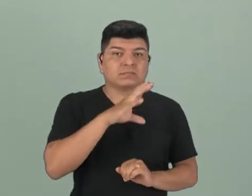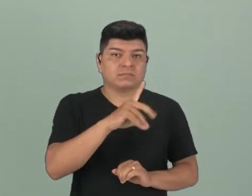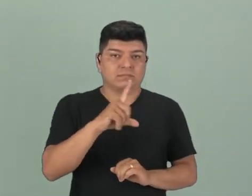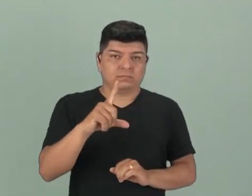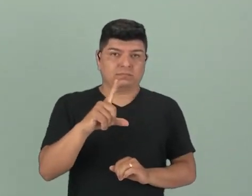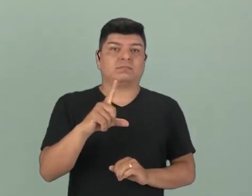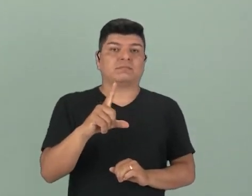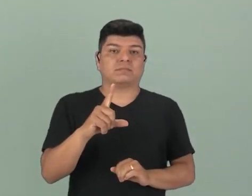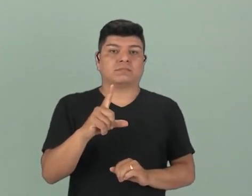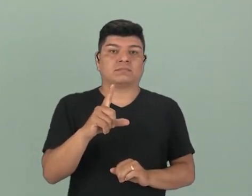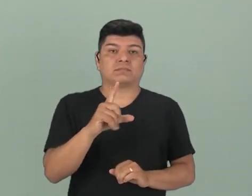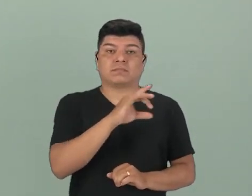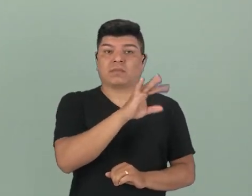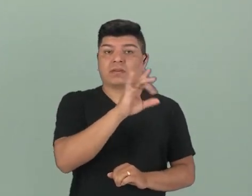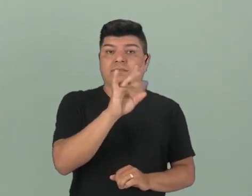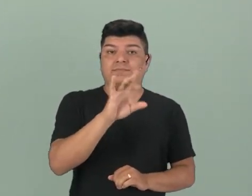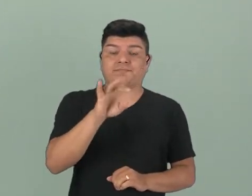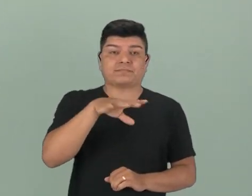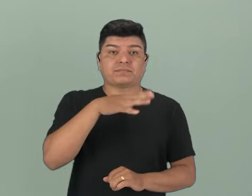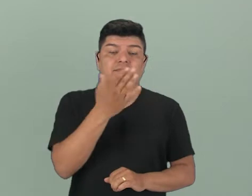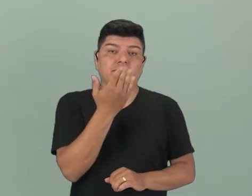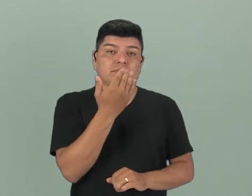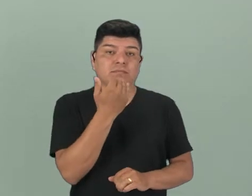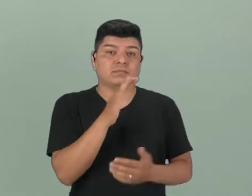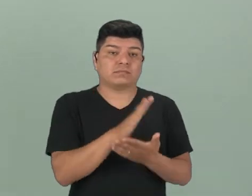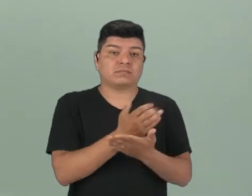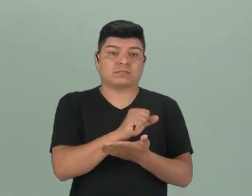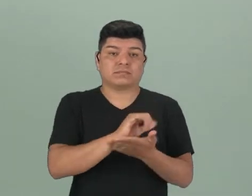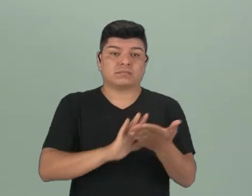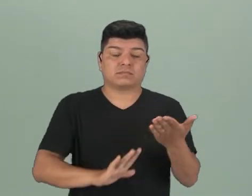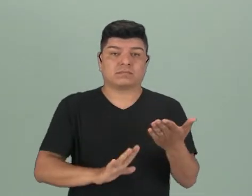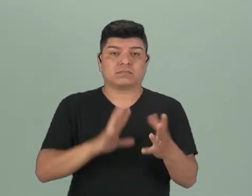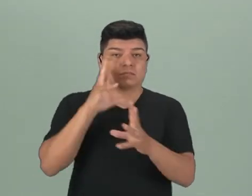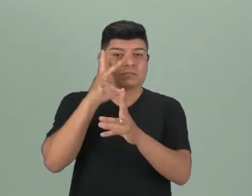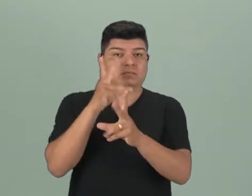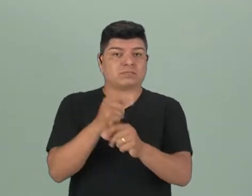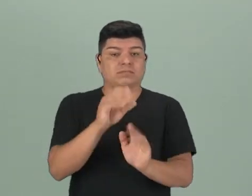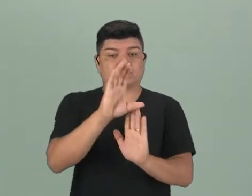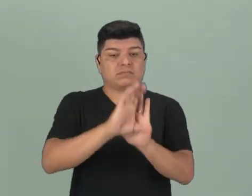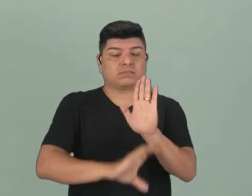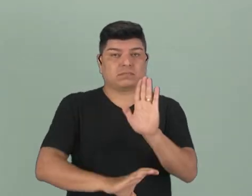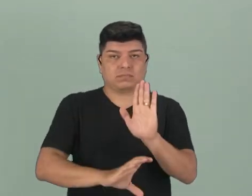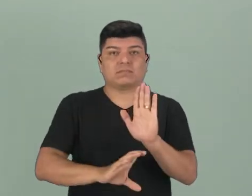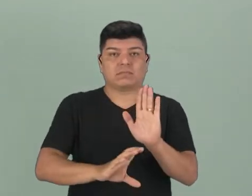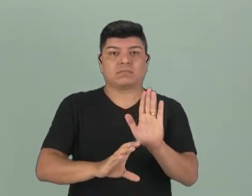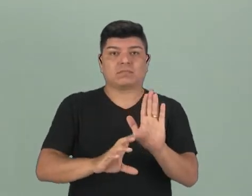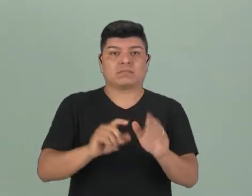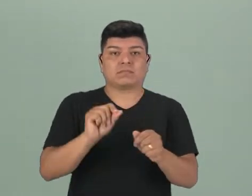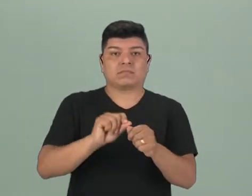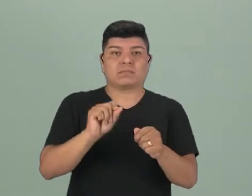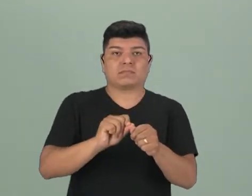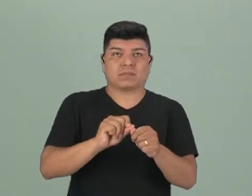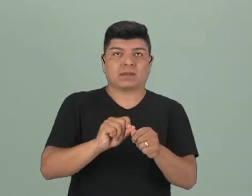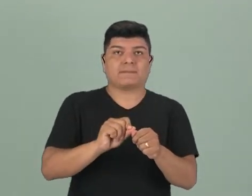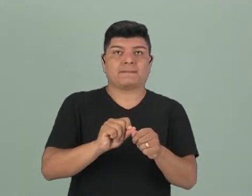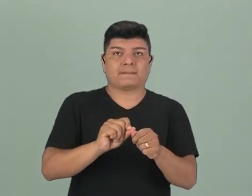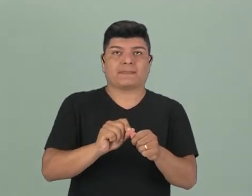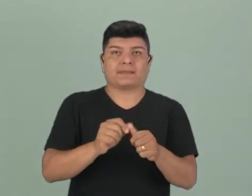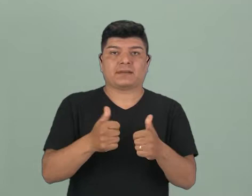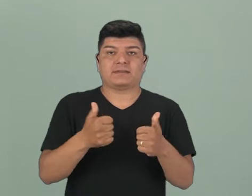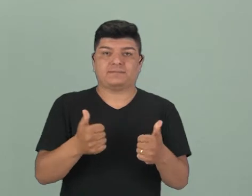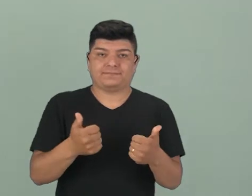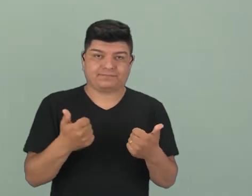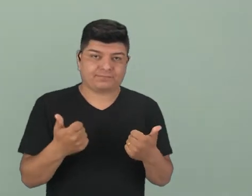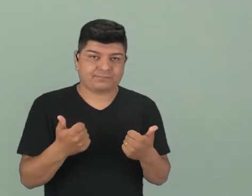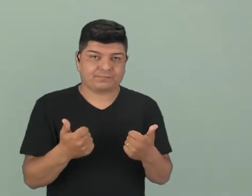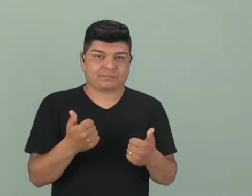de acordo com a sua alimentação. A gente vai fazer algumas atividades, relembrar esses conceitos no momento que a gente estiver realizando, tá? Elas